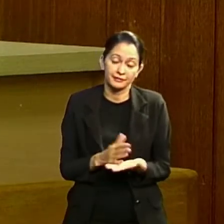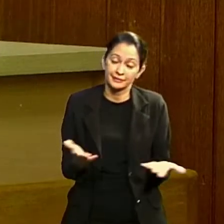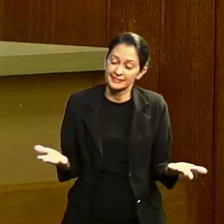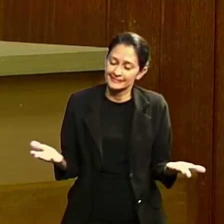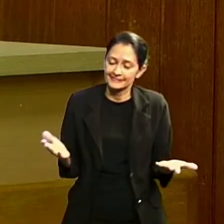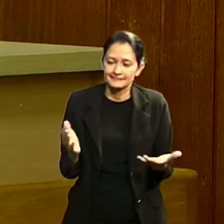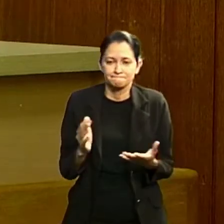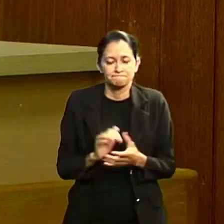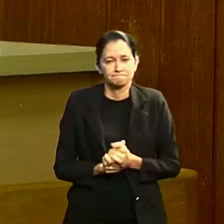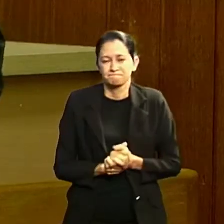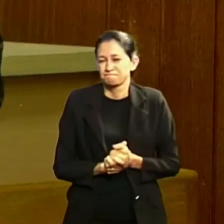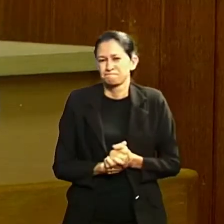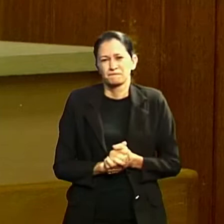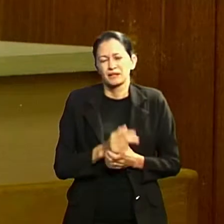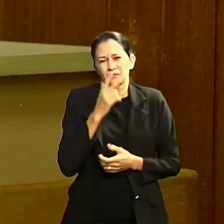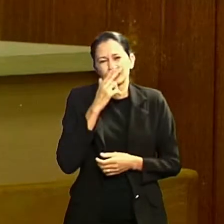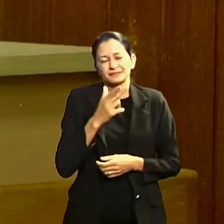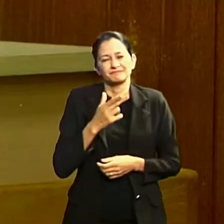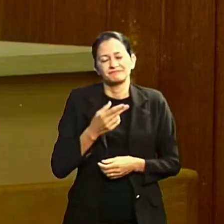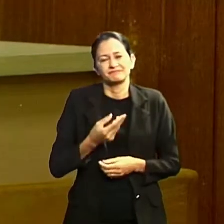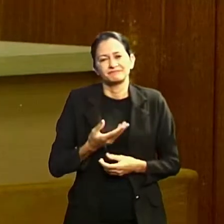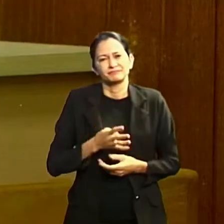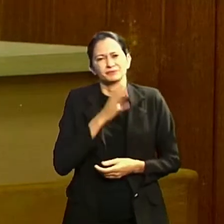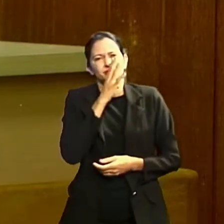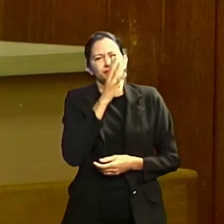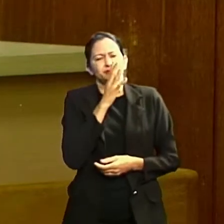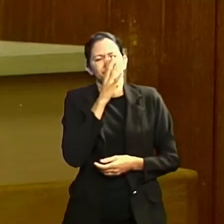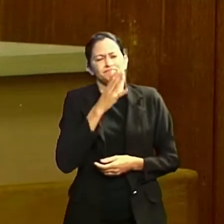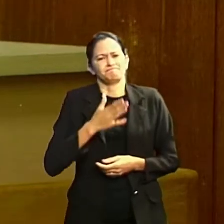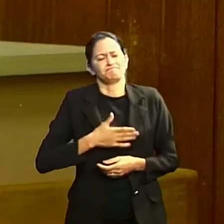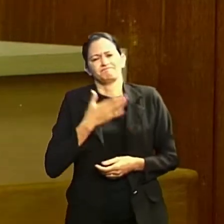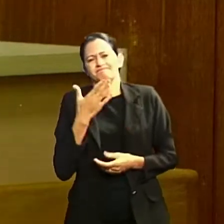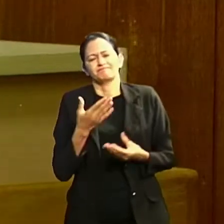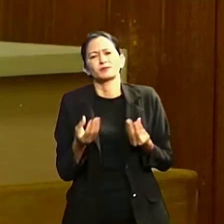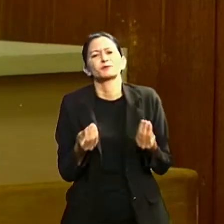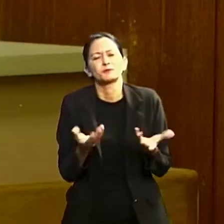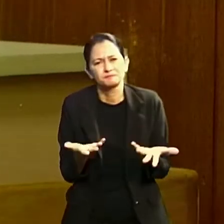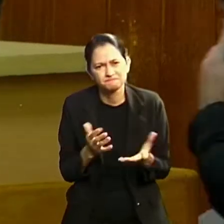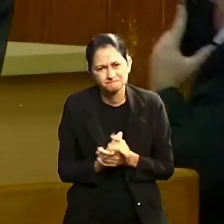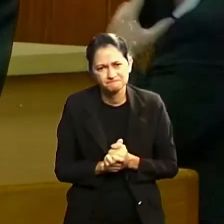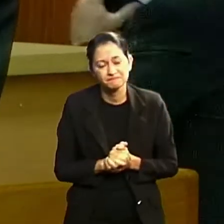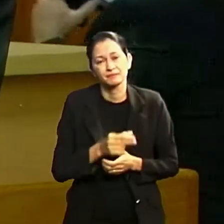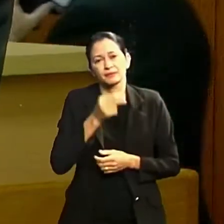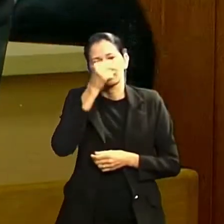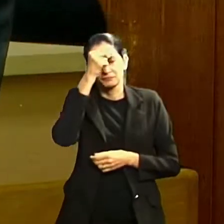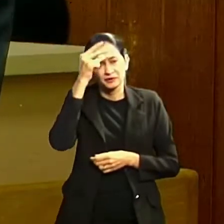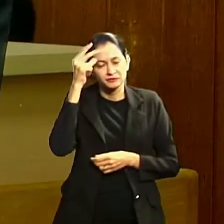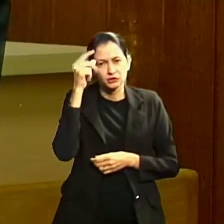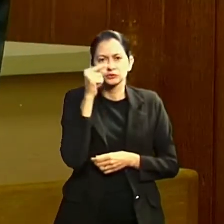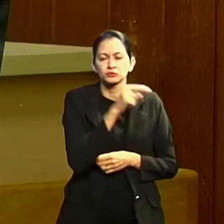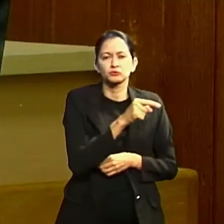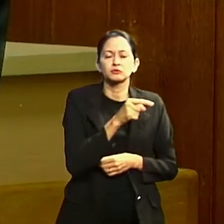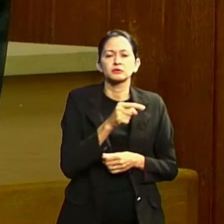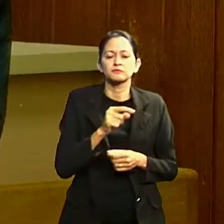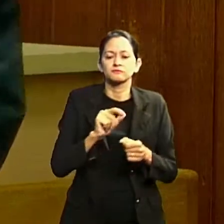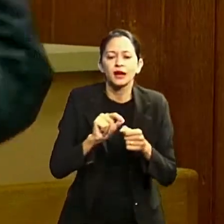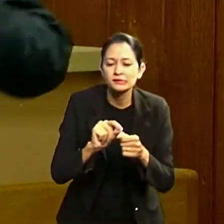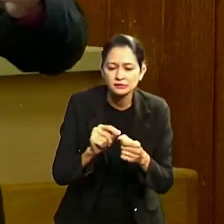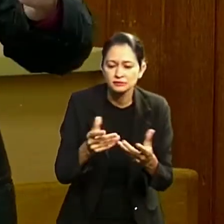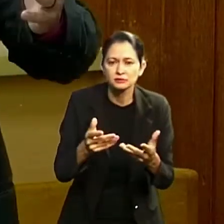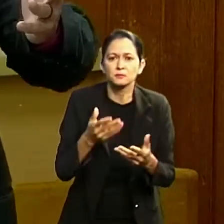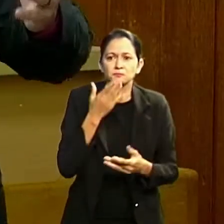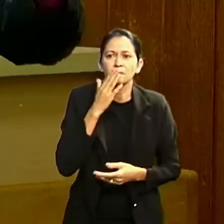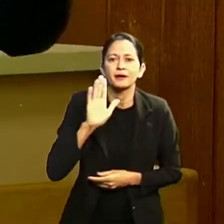assim, é surpreendente. A prefeitura não cumpre nem o que ela precisa, que ela